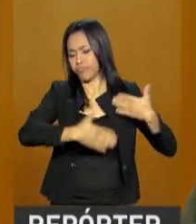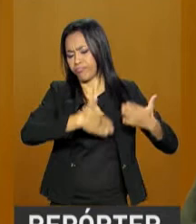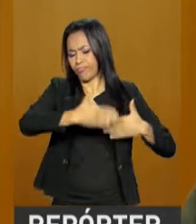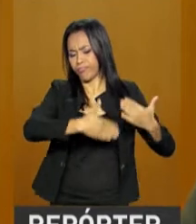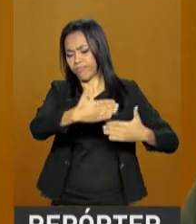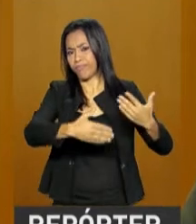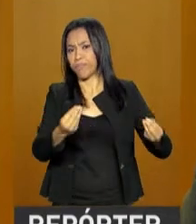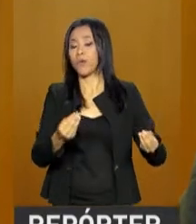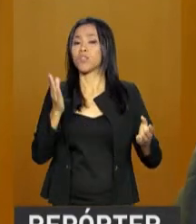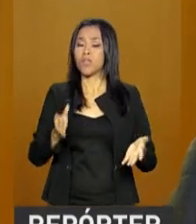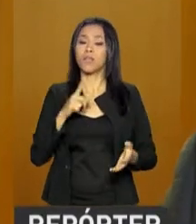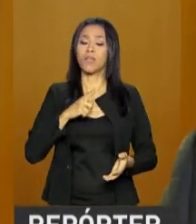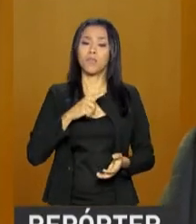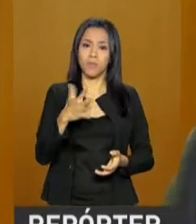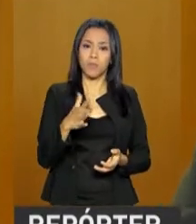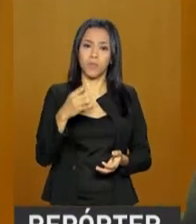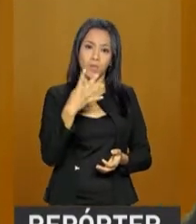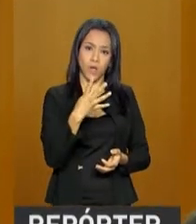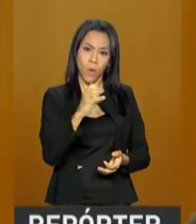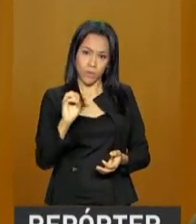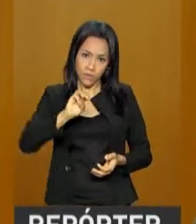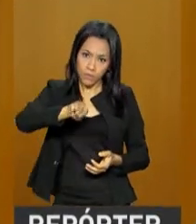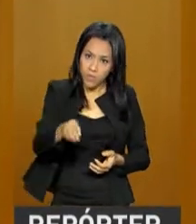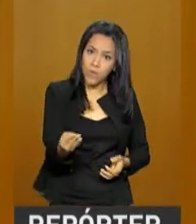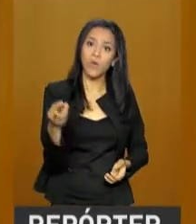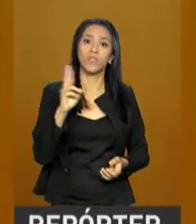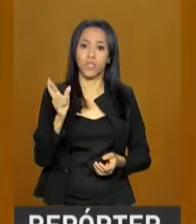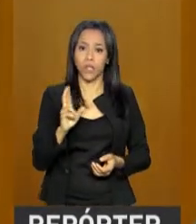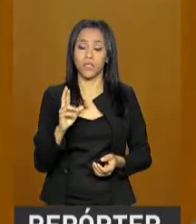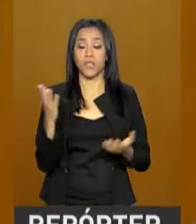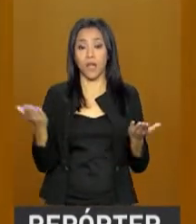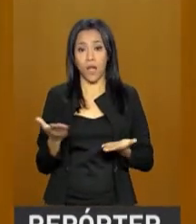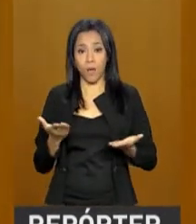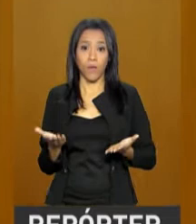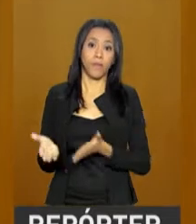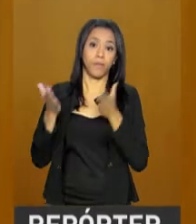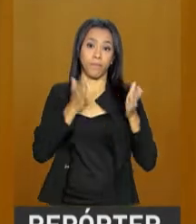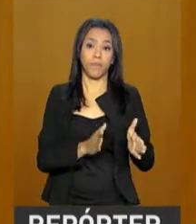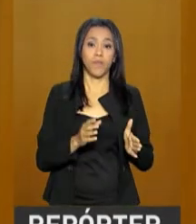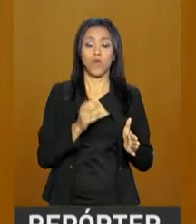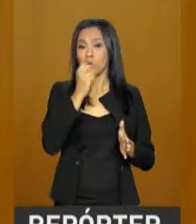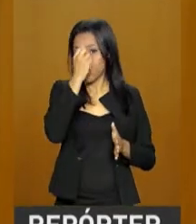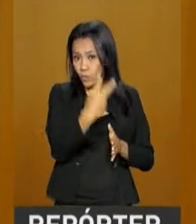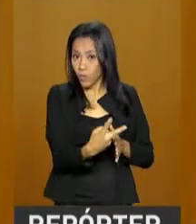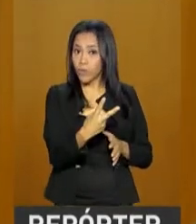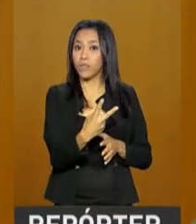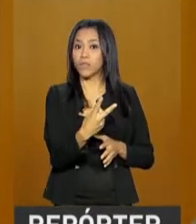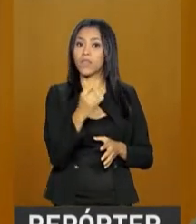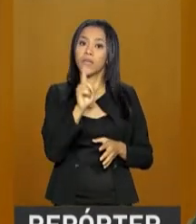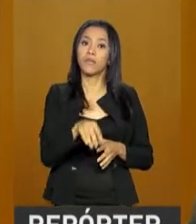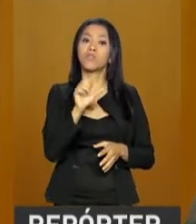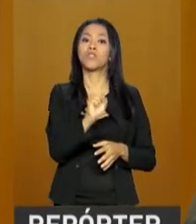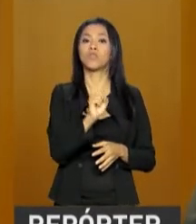valor aproximado de 400 milhões de reais a agora os outros dois eles ainda são os dois exatamente de suape